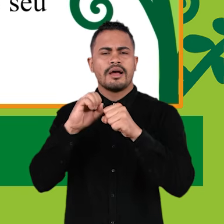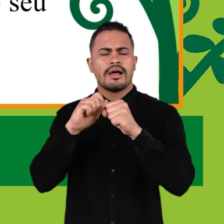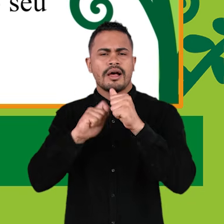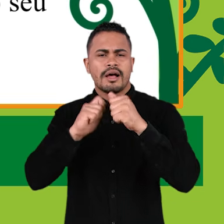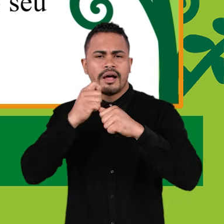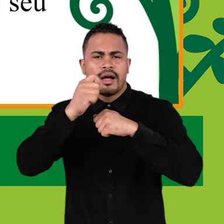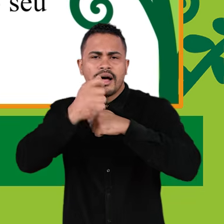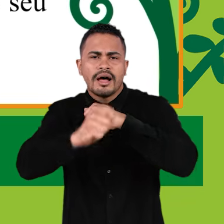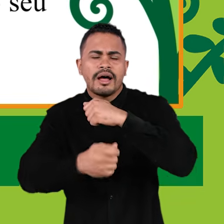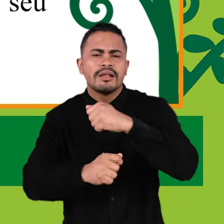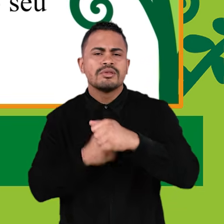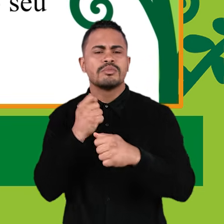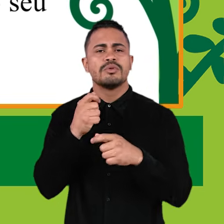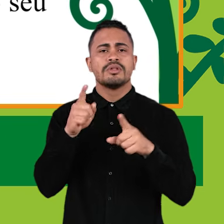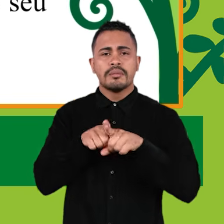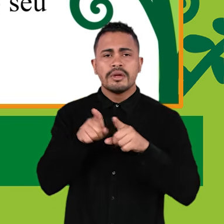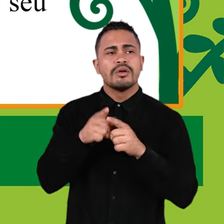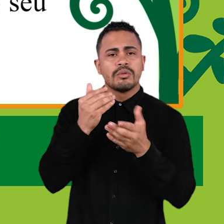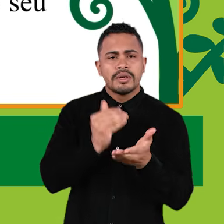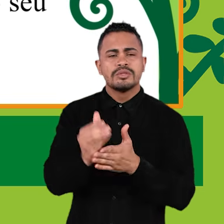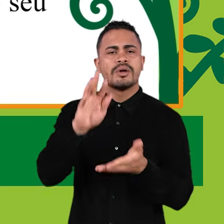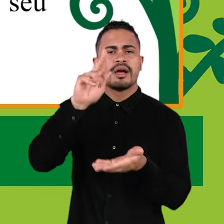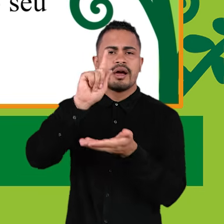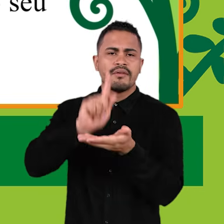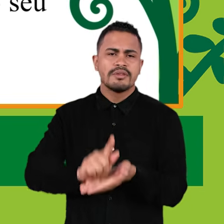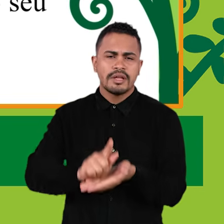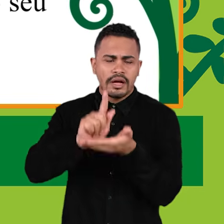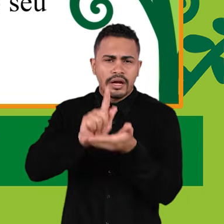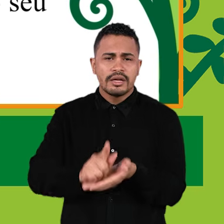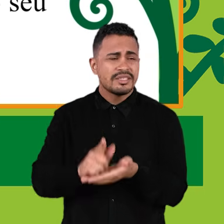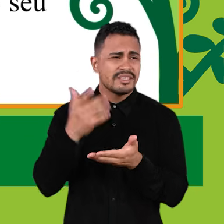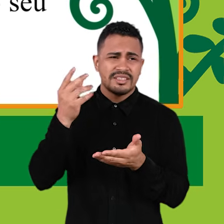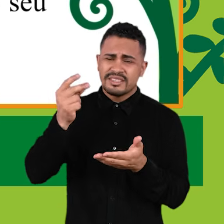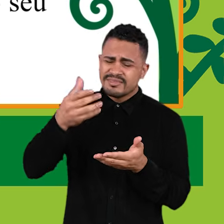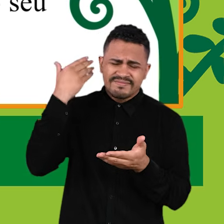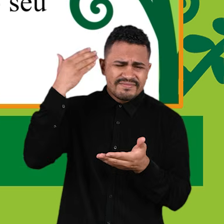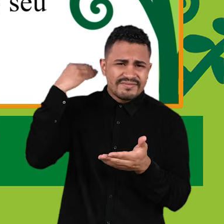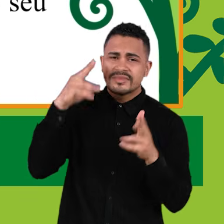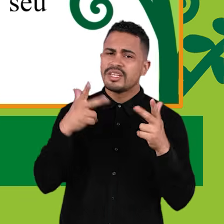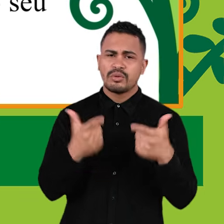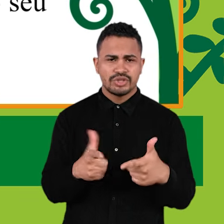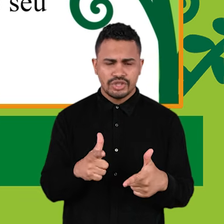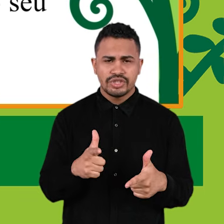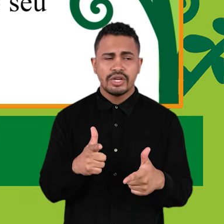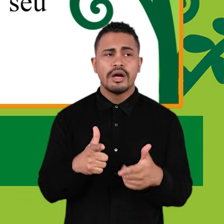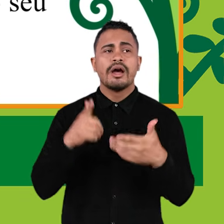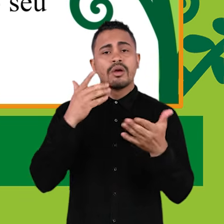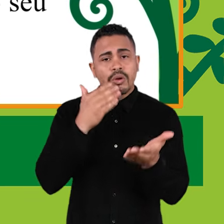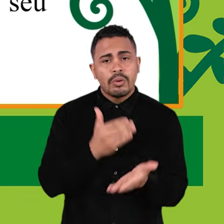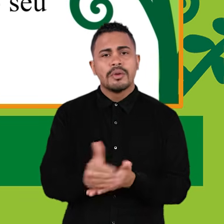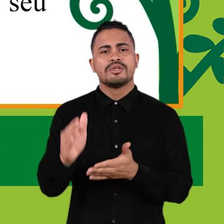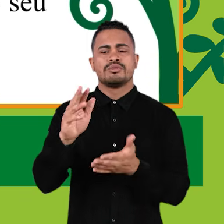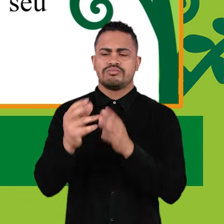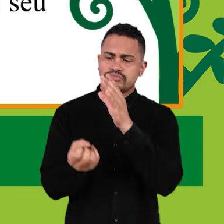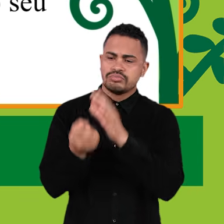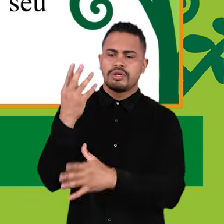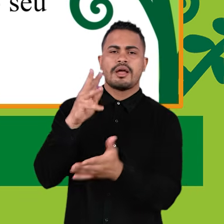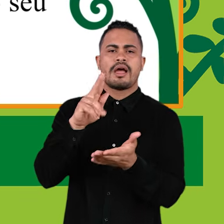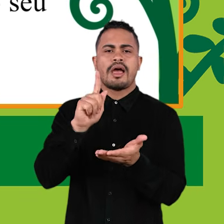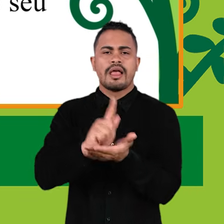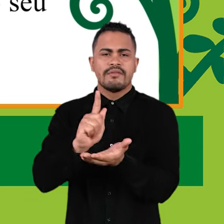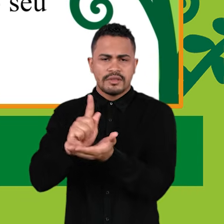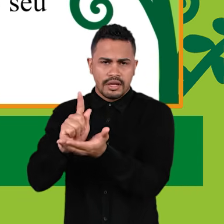se formando e a gravidade ela começou a atuar também. Na época a gravidade nem existia. Então a gravidade ela começou a atuar e começou